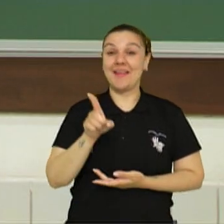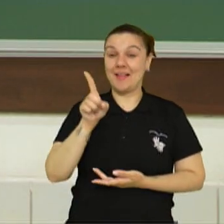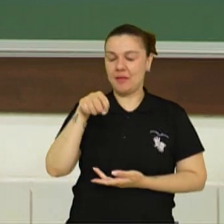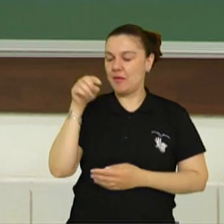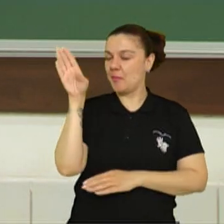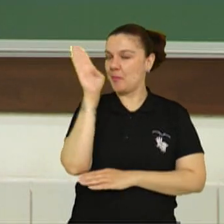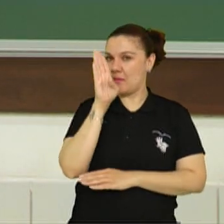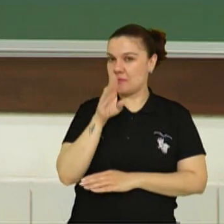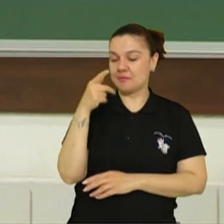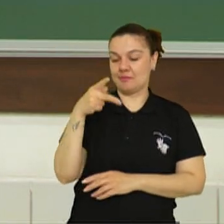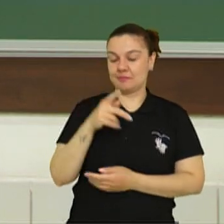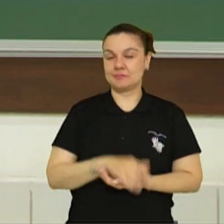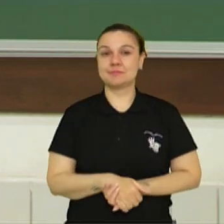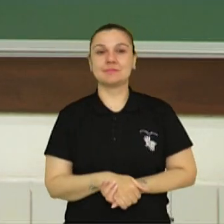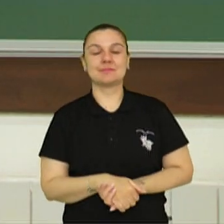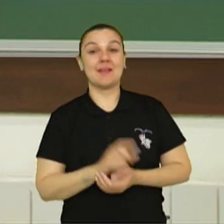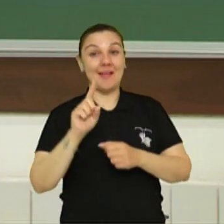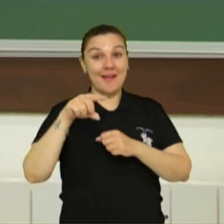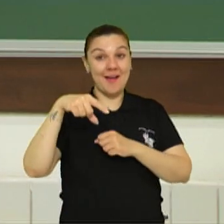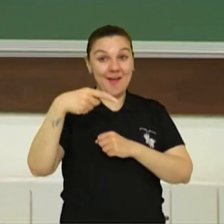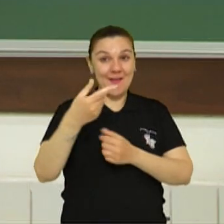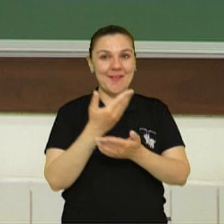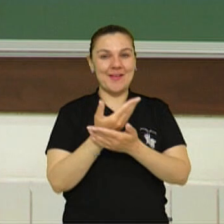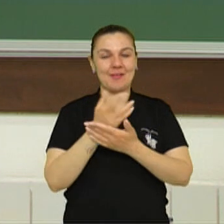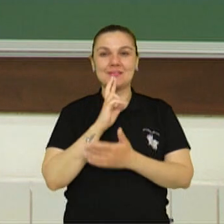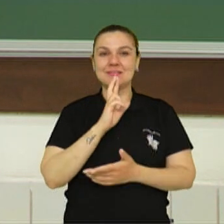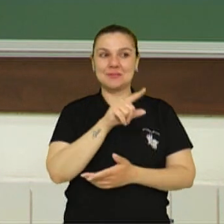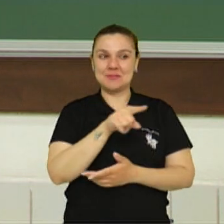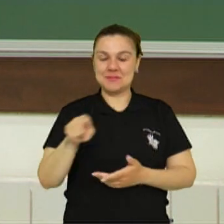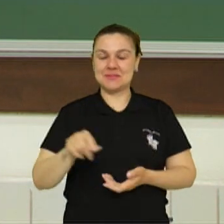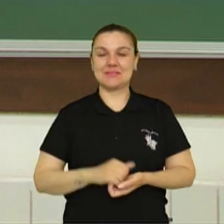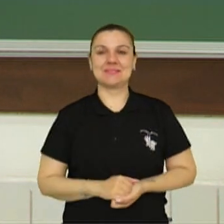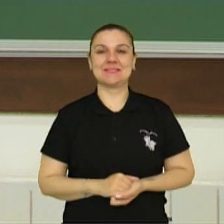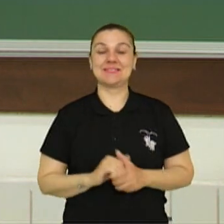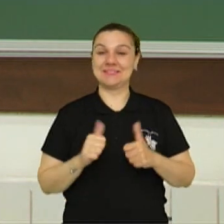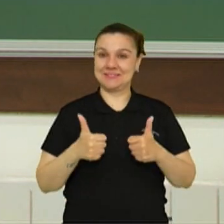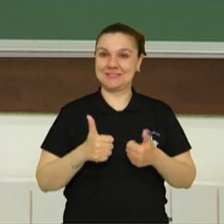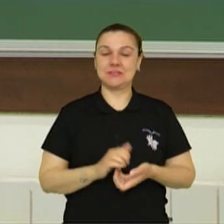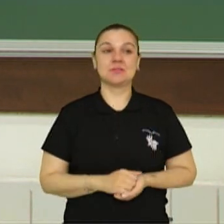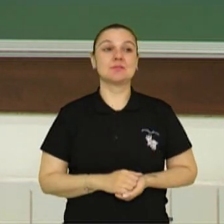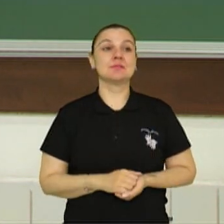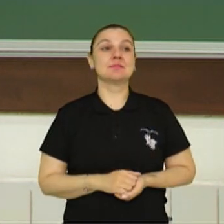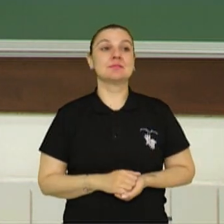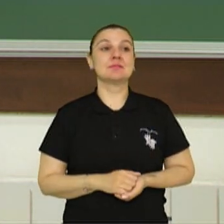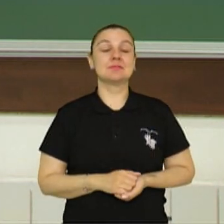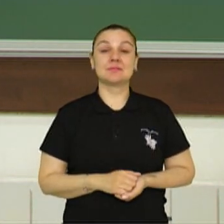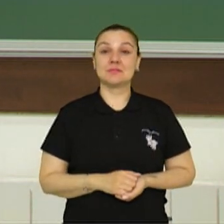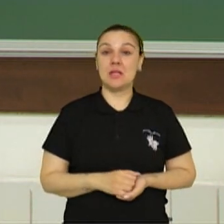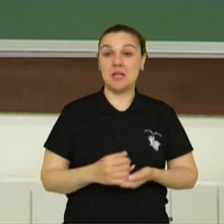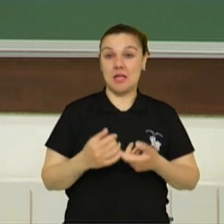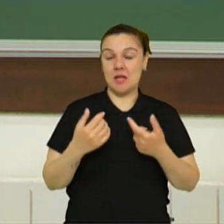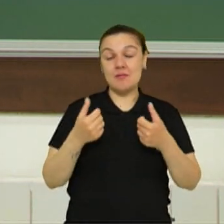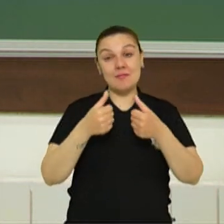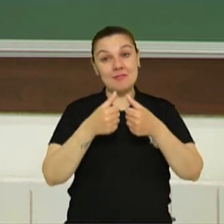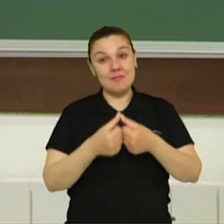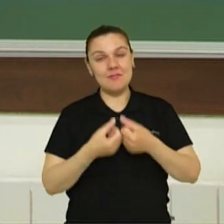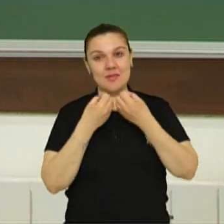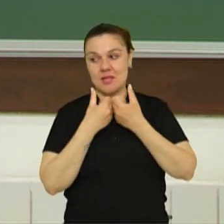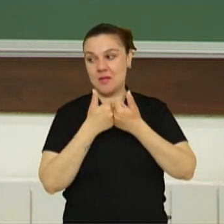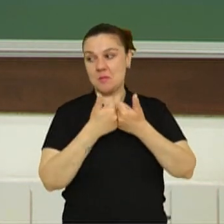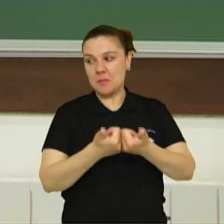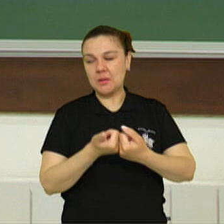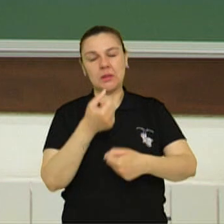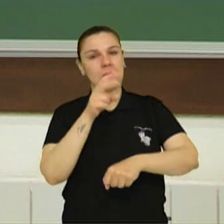é um brasileiro. E a próxima aula eu trago a resposta para vocês, tá? Então fiquem bem,